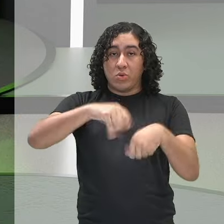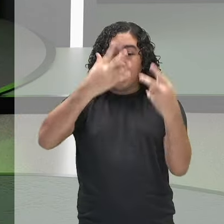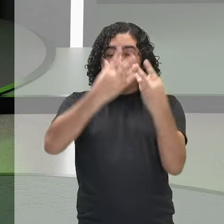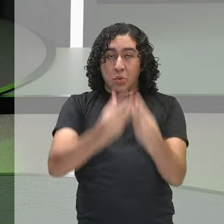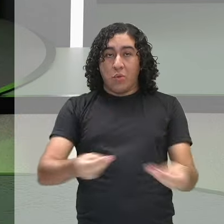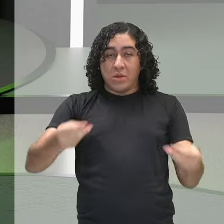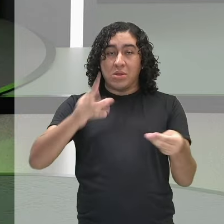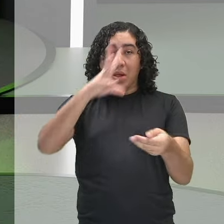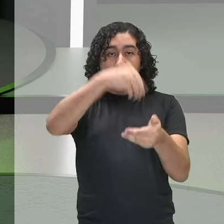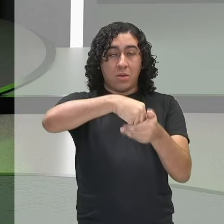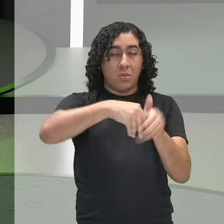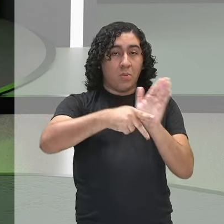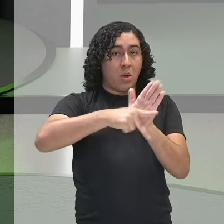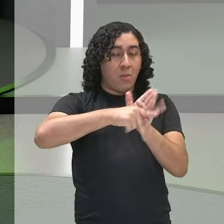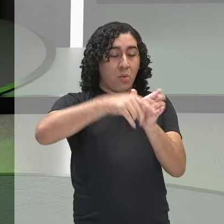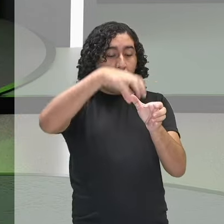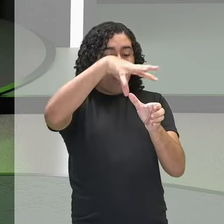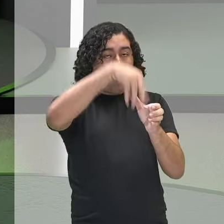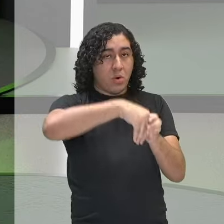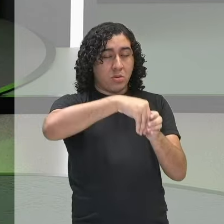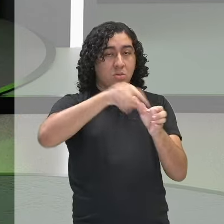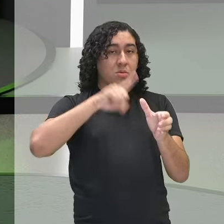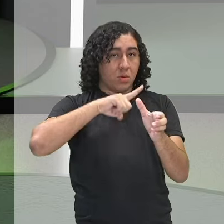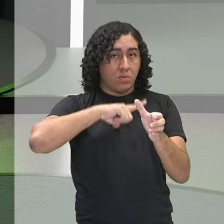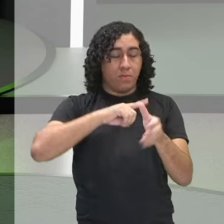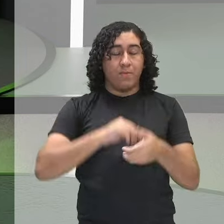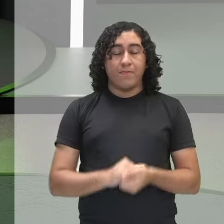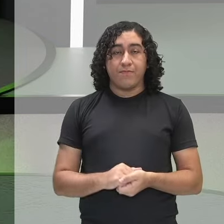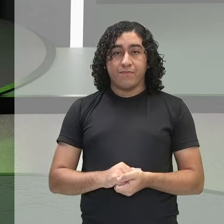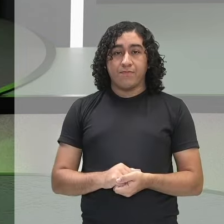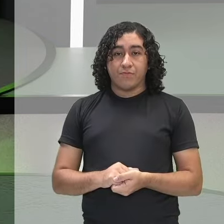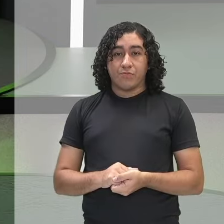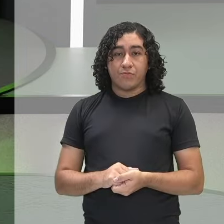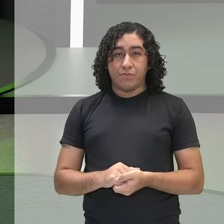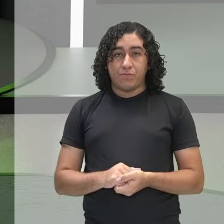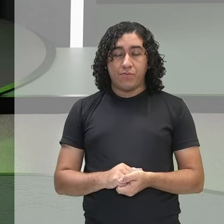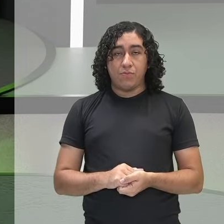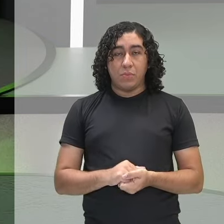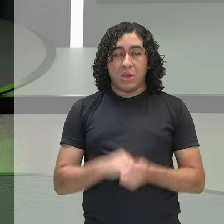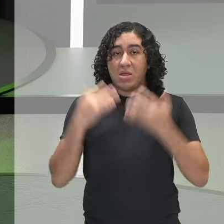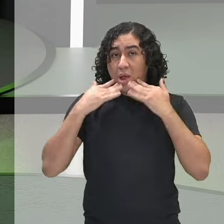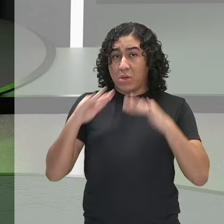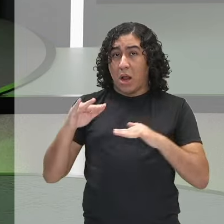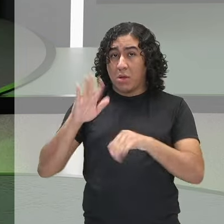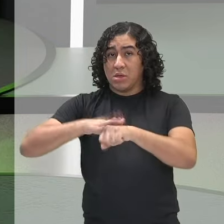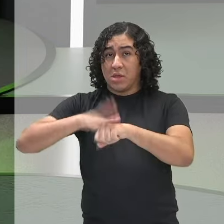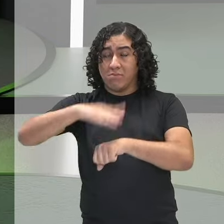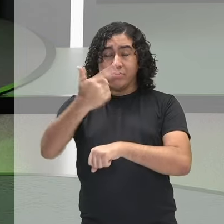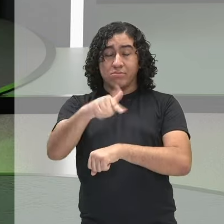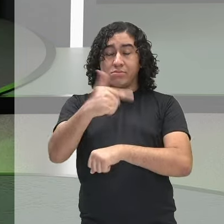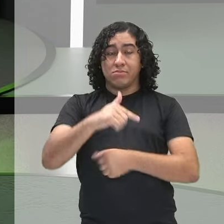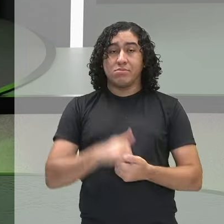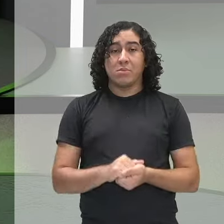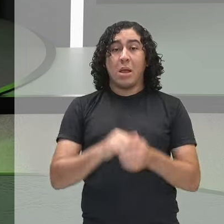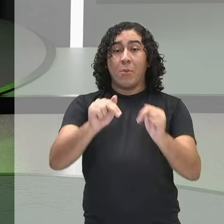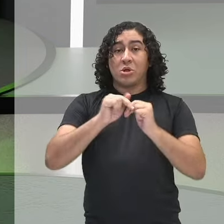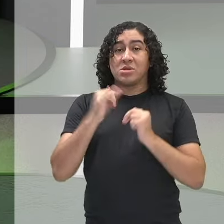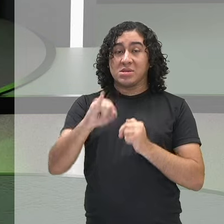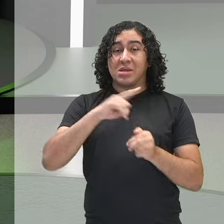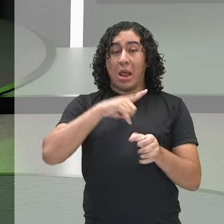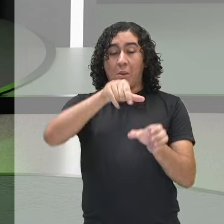ali dentro daquele líquido. Naturalmente, ele não dissolve. É por isso que se você deixar